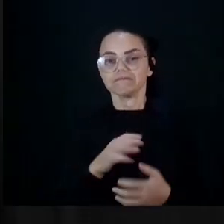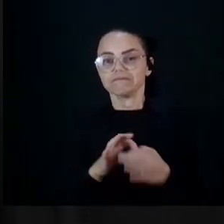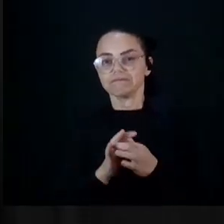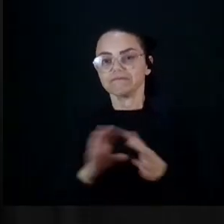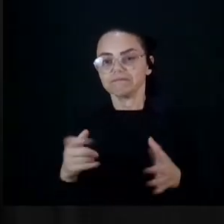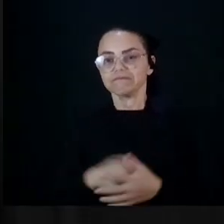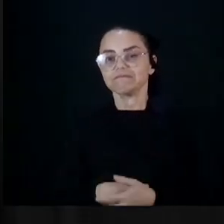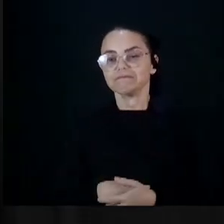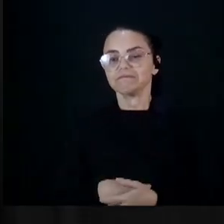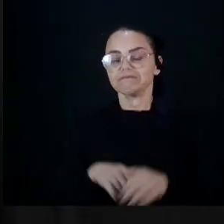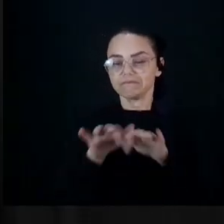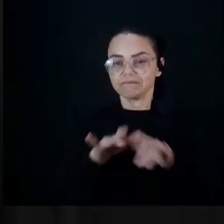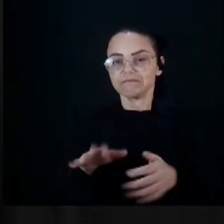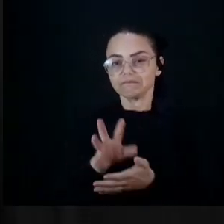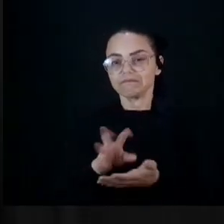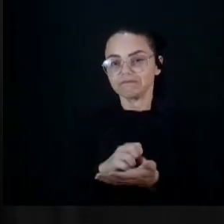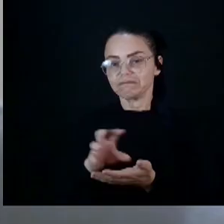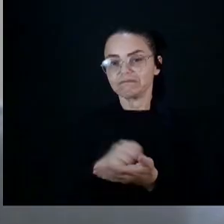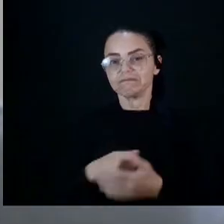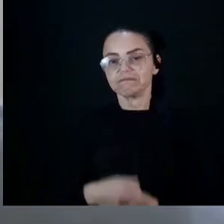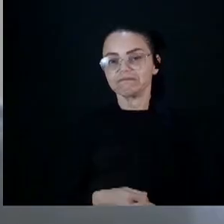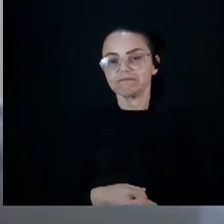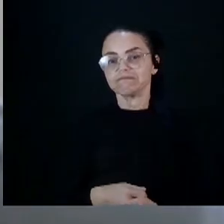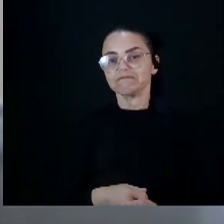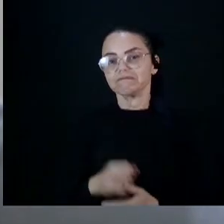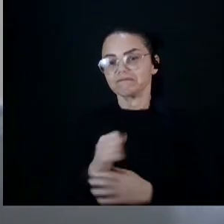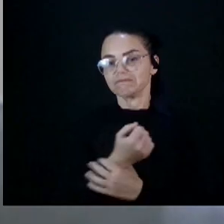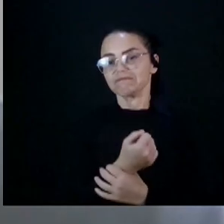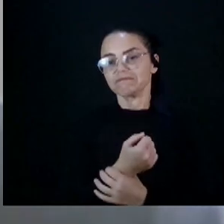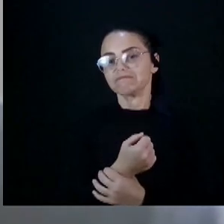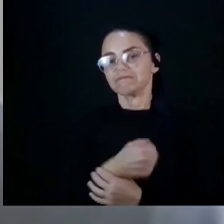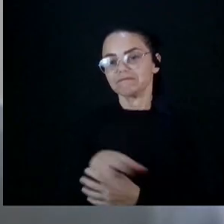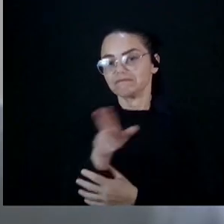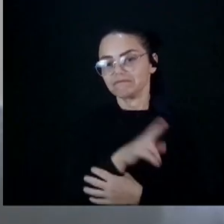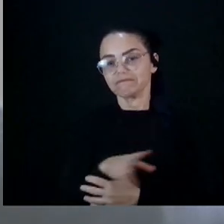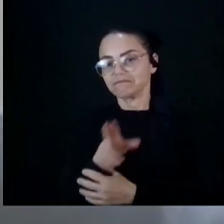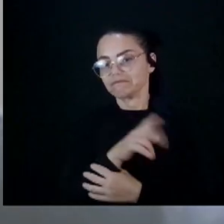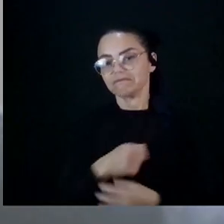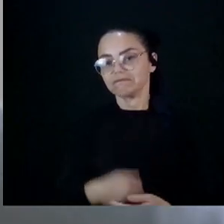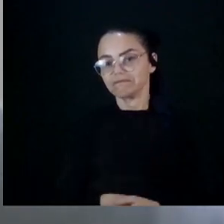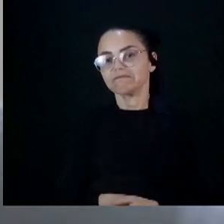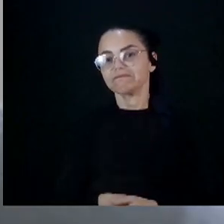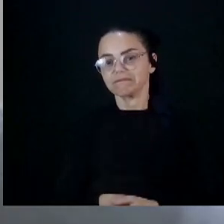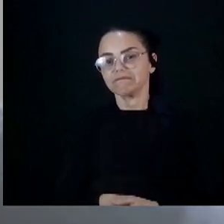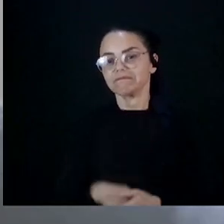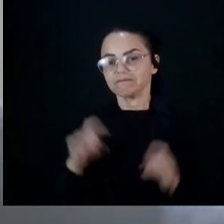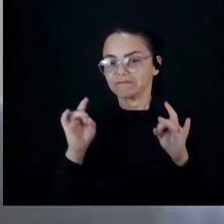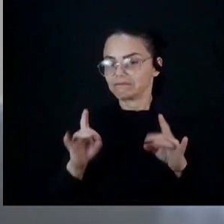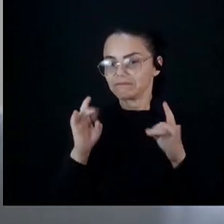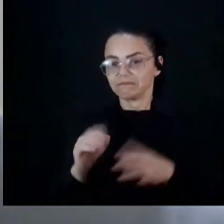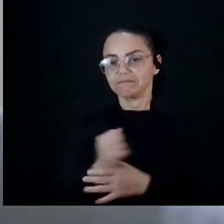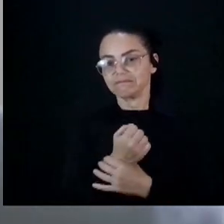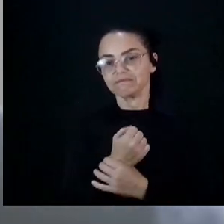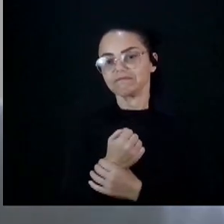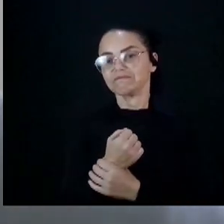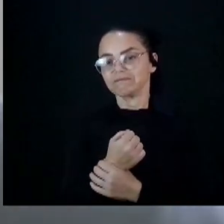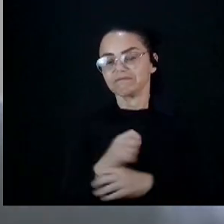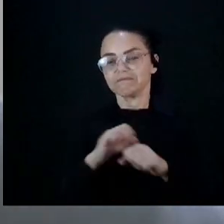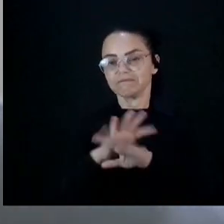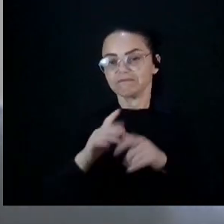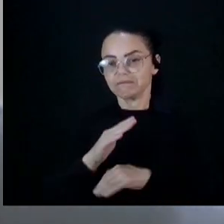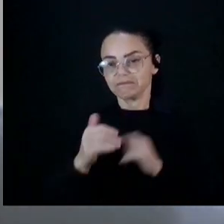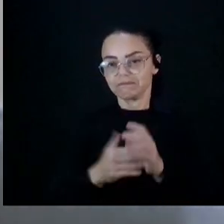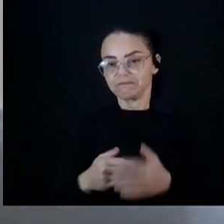que está sendo coletado ali para fins de segurança seja usado somente para fins de segurança, né? E que isso esteja claro para todos os